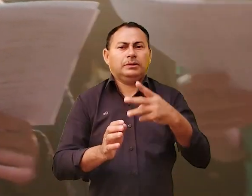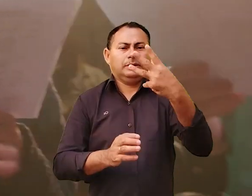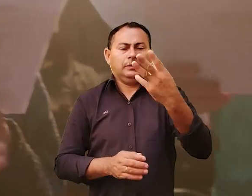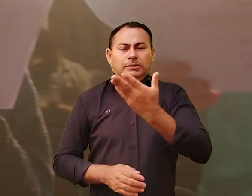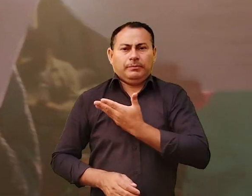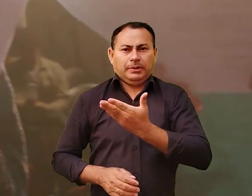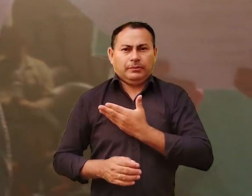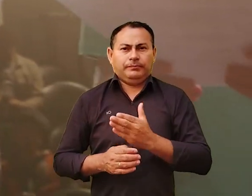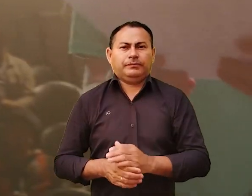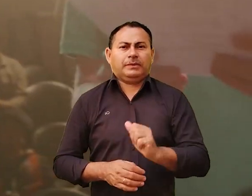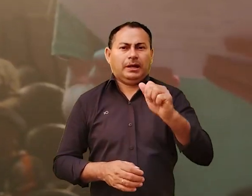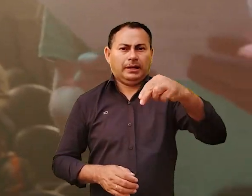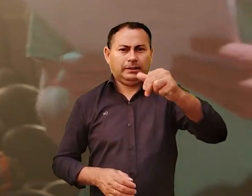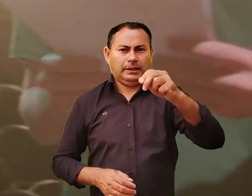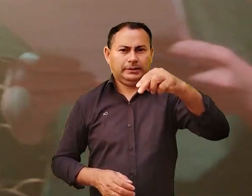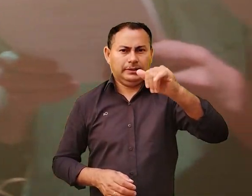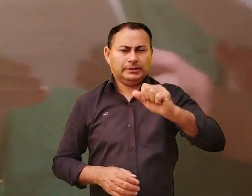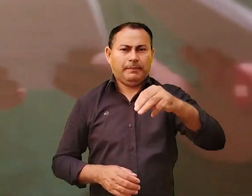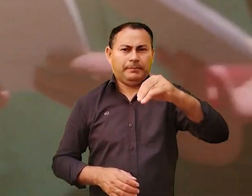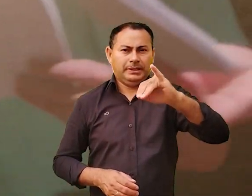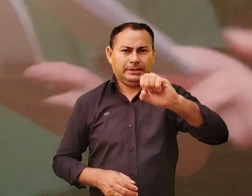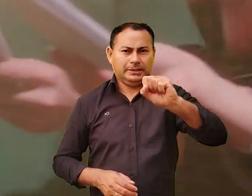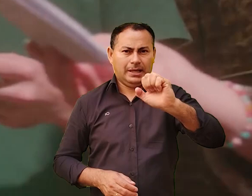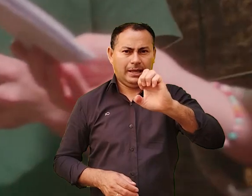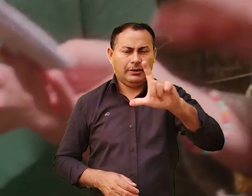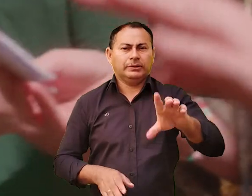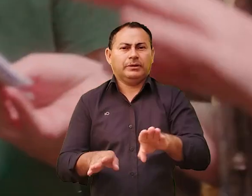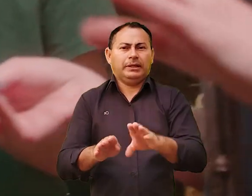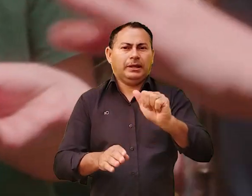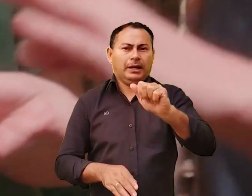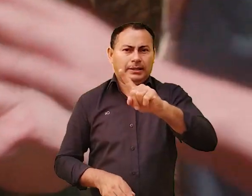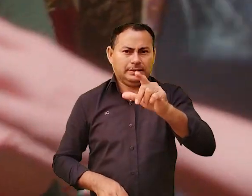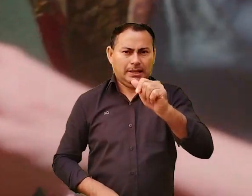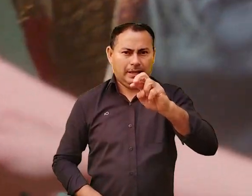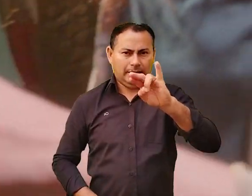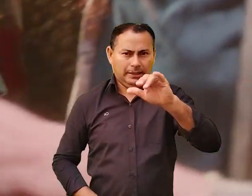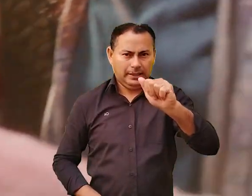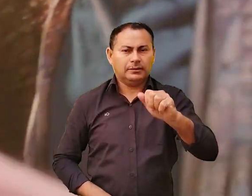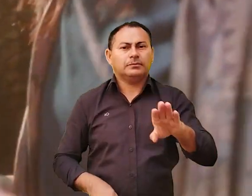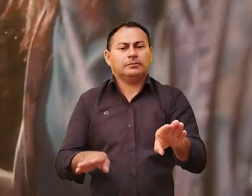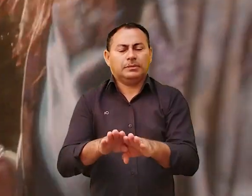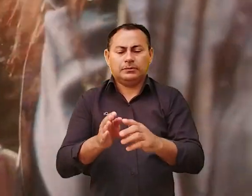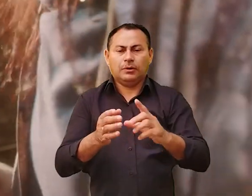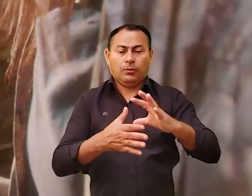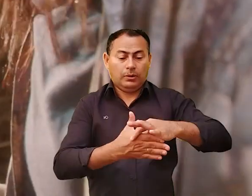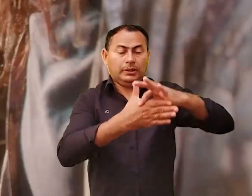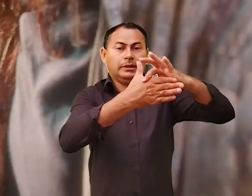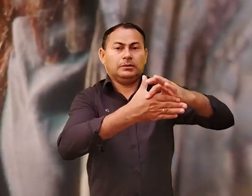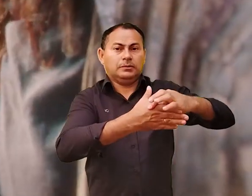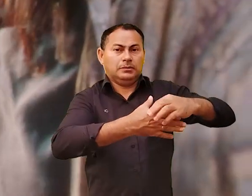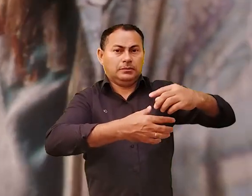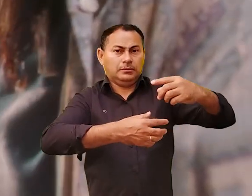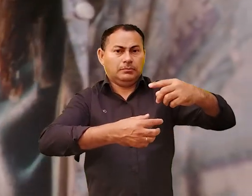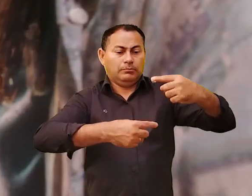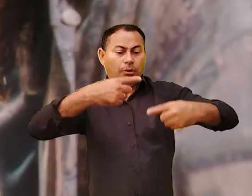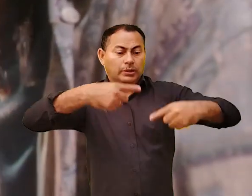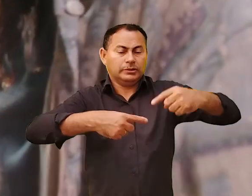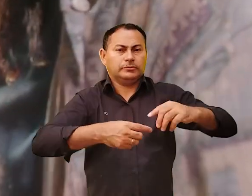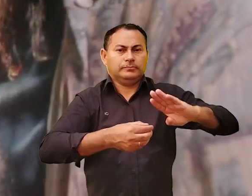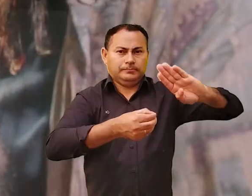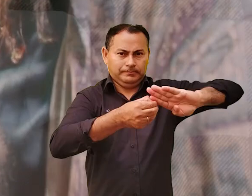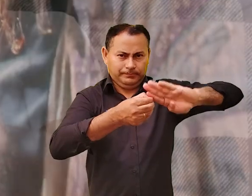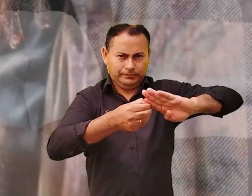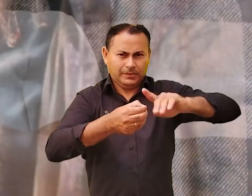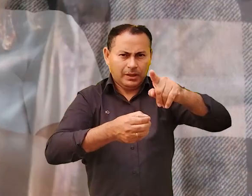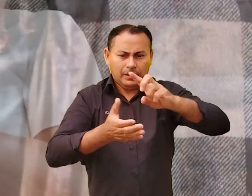seus 3 amigos, Ananias, Misael e Azarias. Também incluiríamos os líderes políticos da Babilônia. Quando